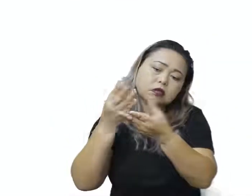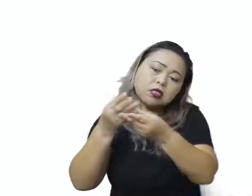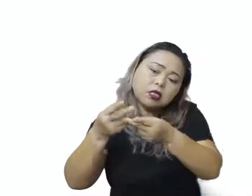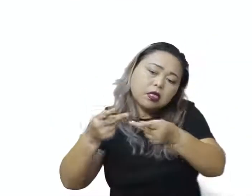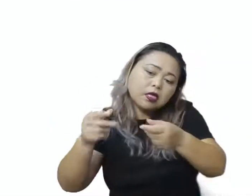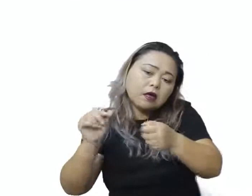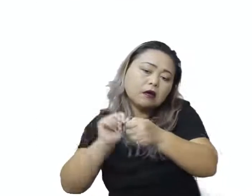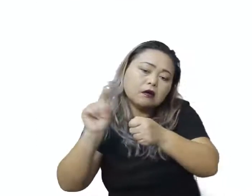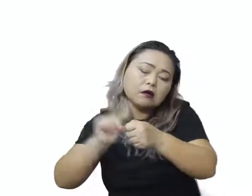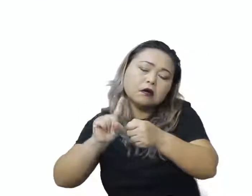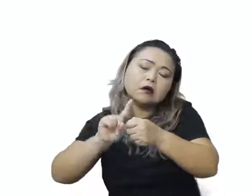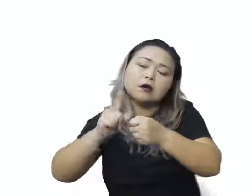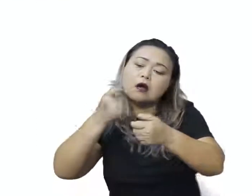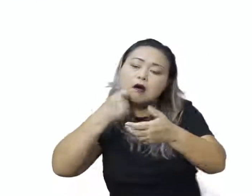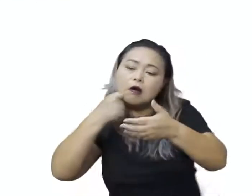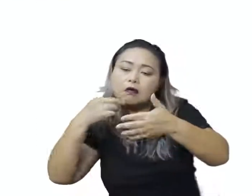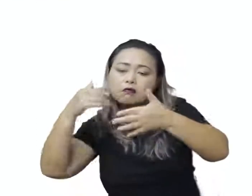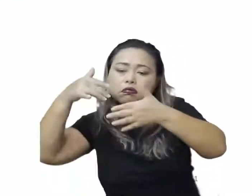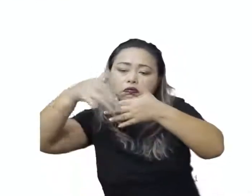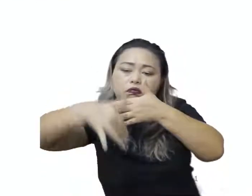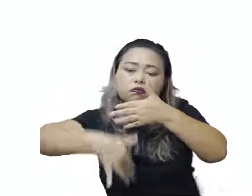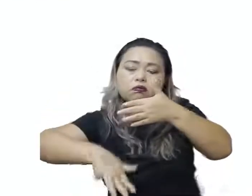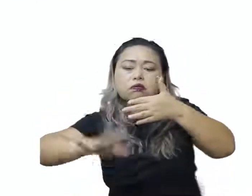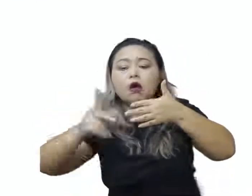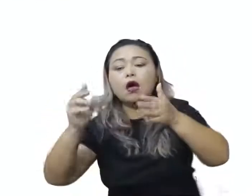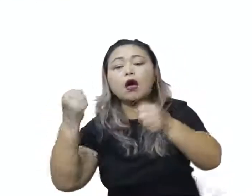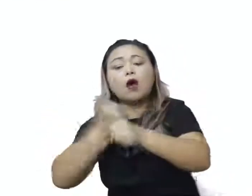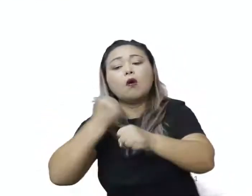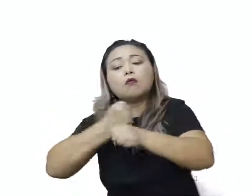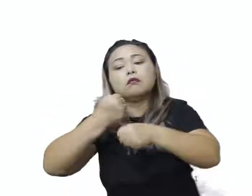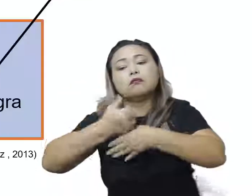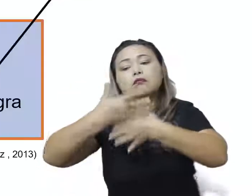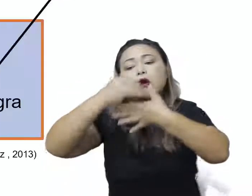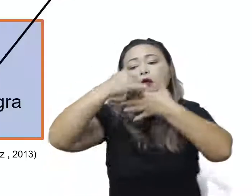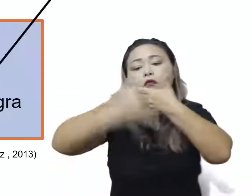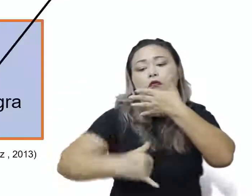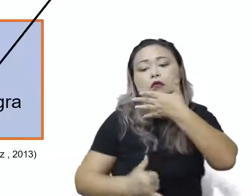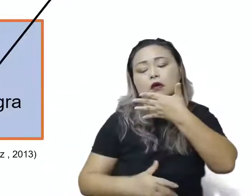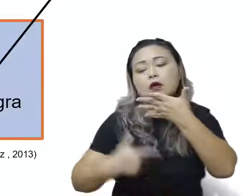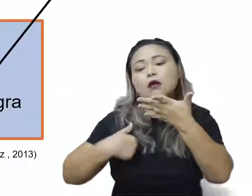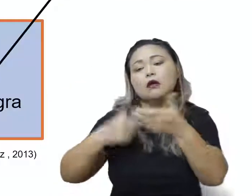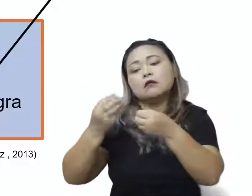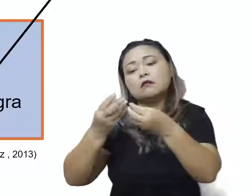essa, com construções de hidrelétricas.